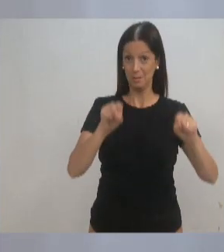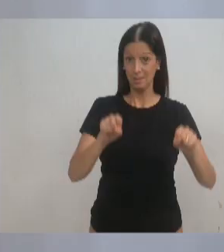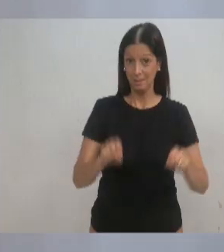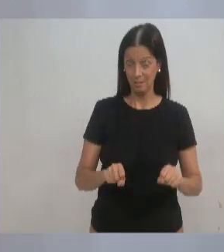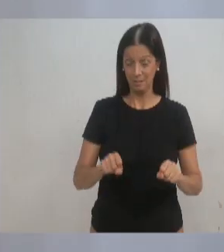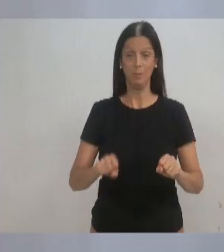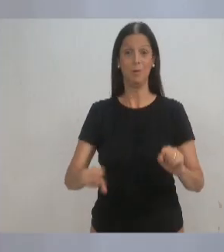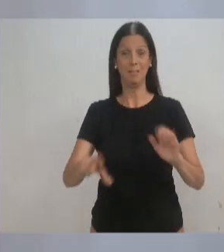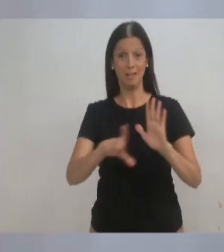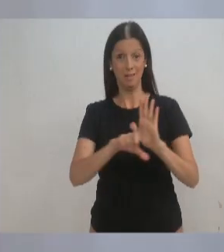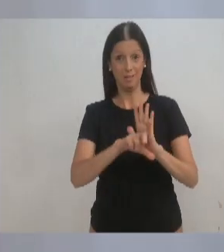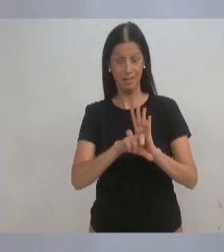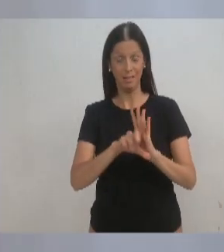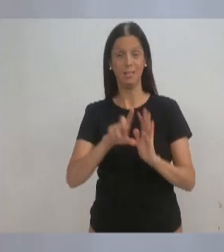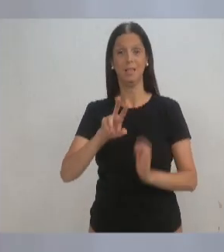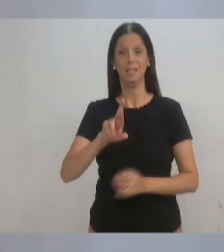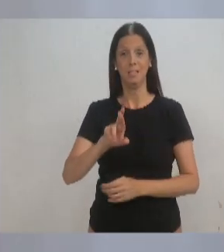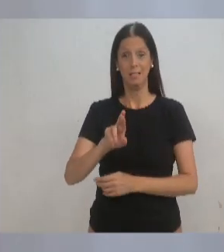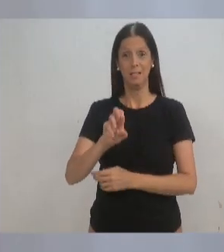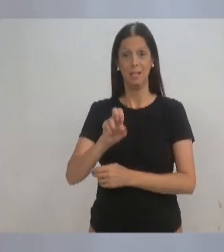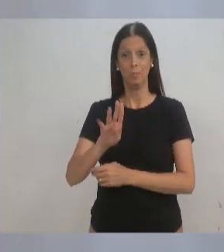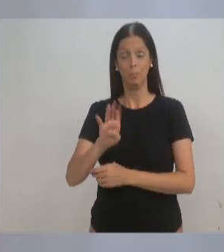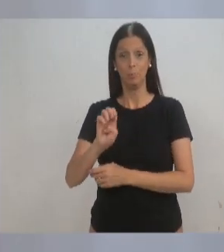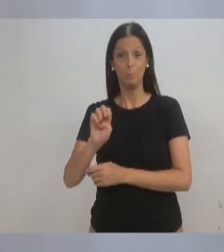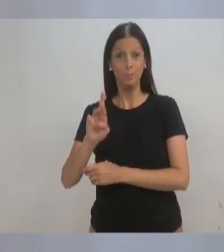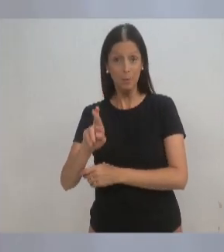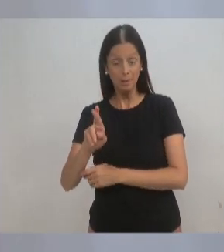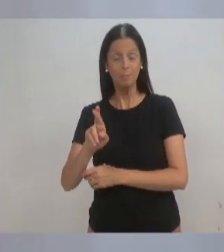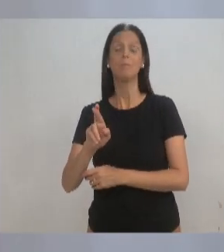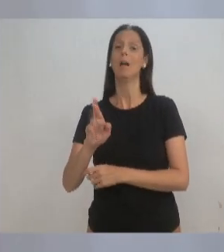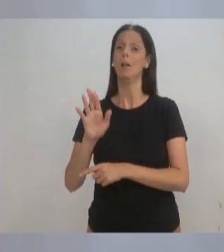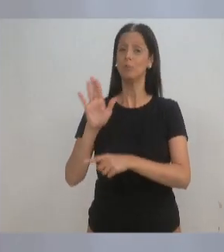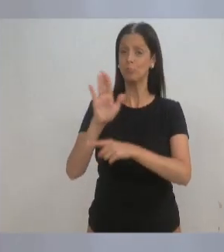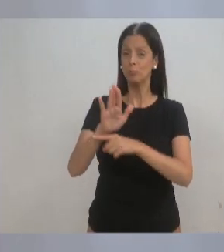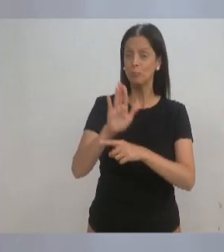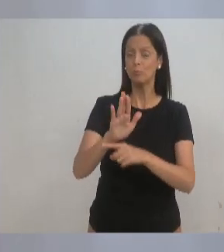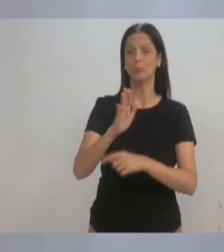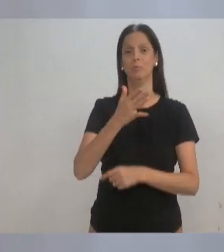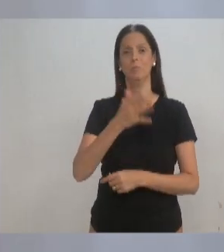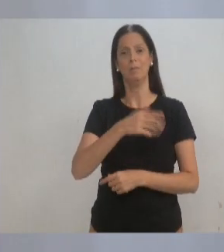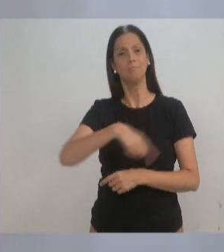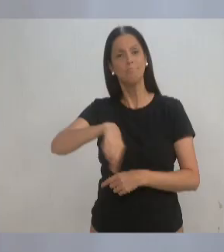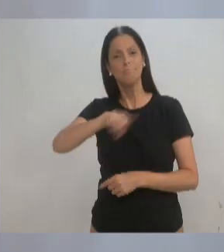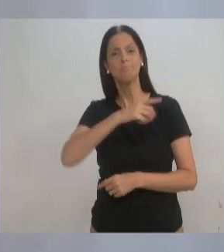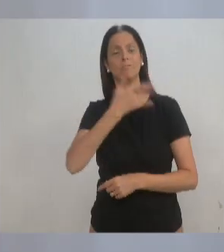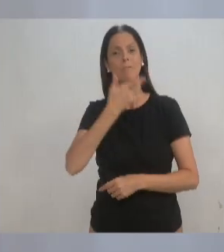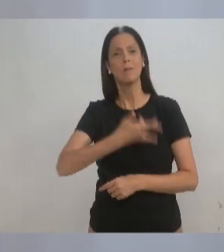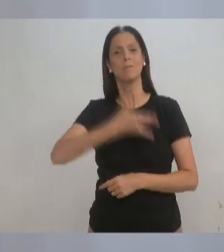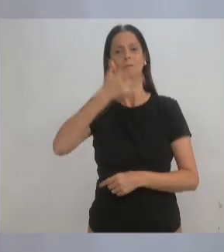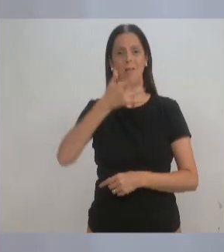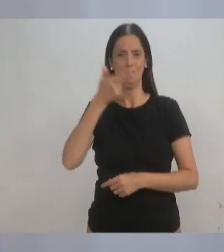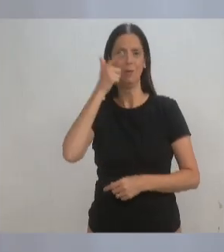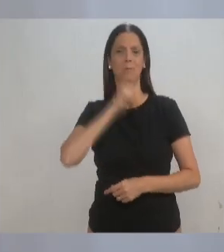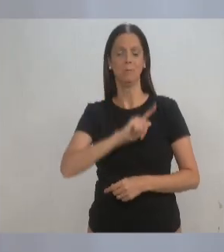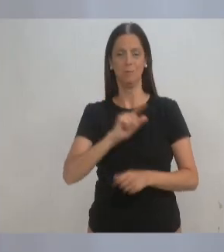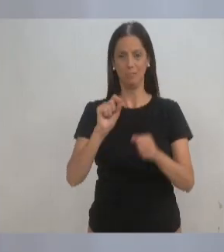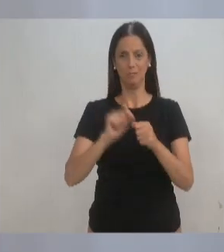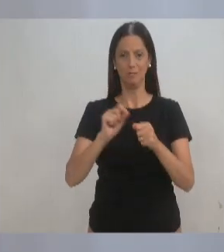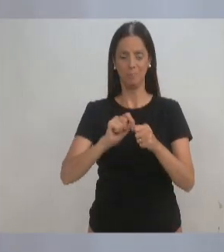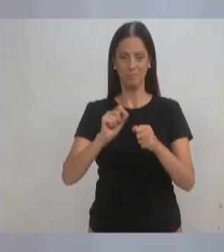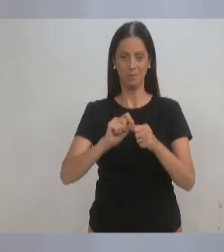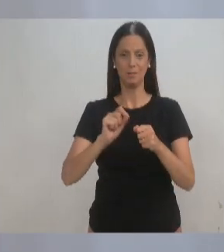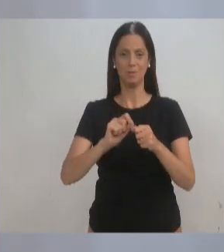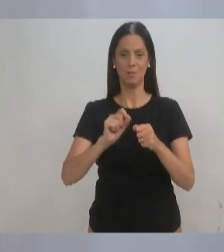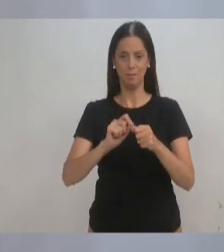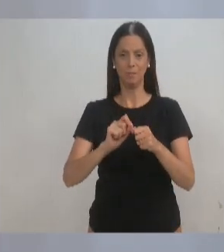lei REURB, ela vem para facilitar a condição das pessoas poderem ter